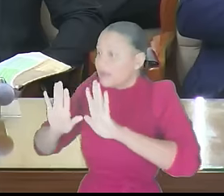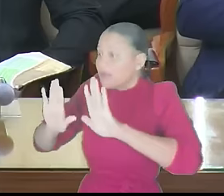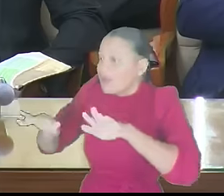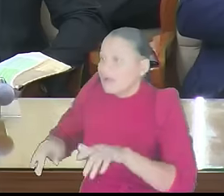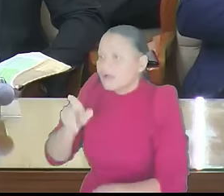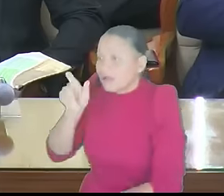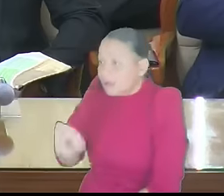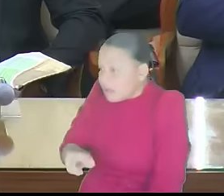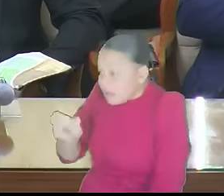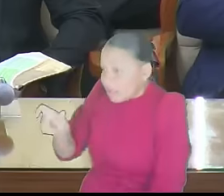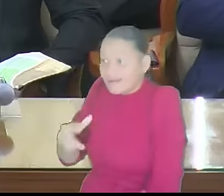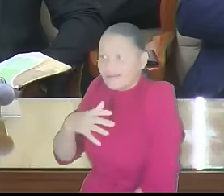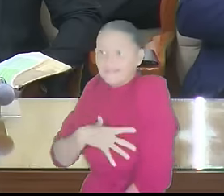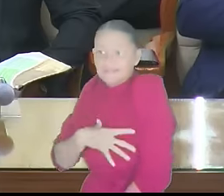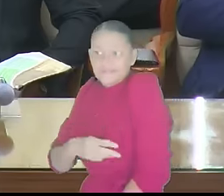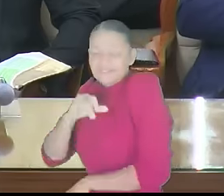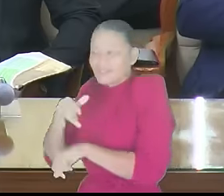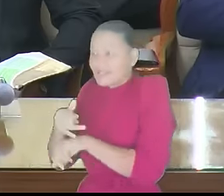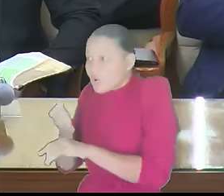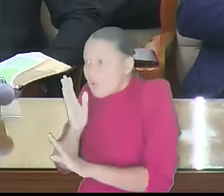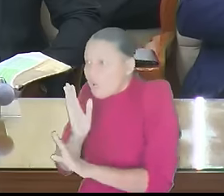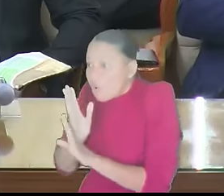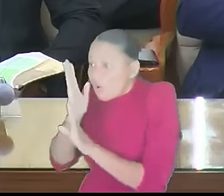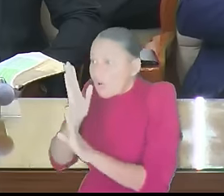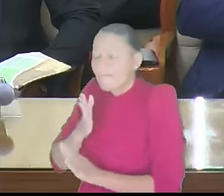Jerusalém achassem o seu amado,